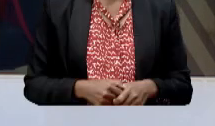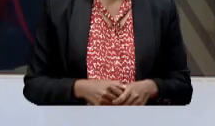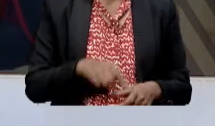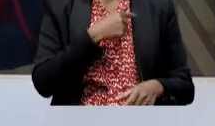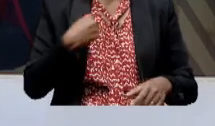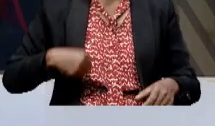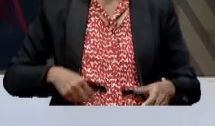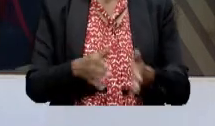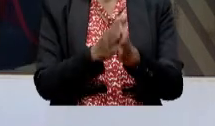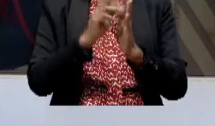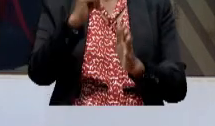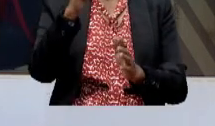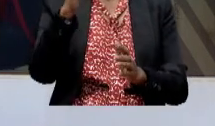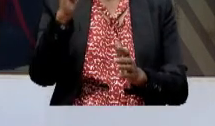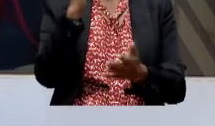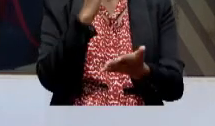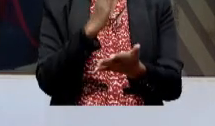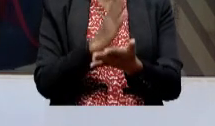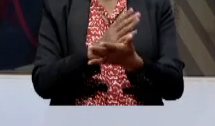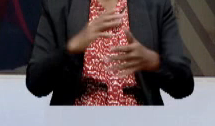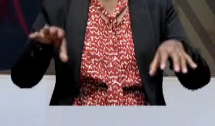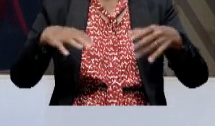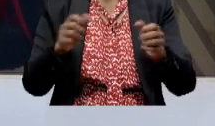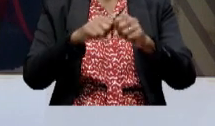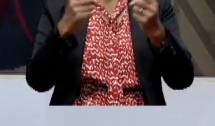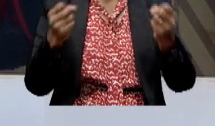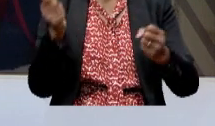Mina husu NATO atu hapara esforsu destrui Asia Pacífico.